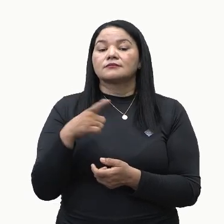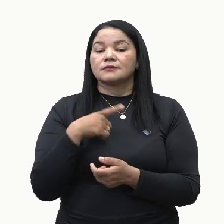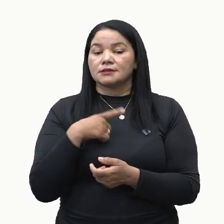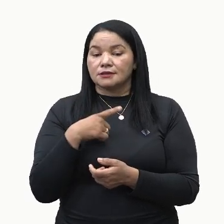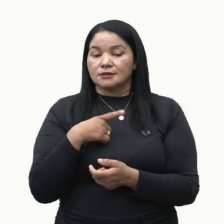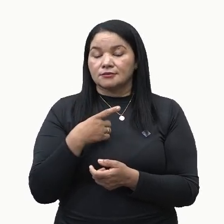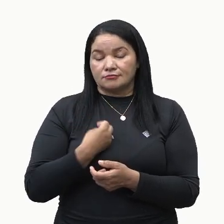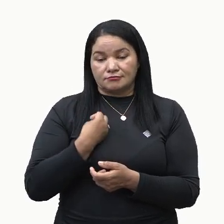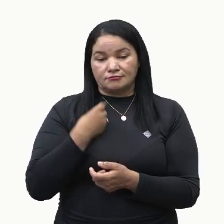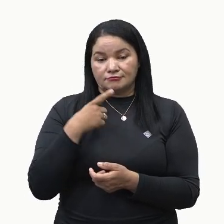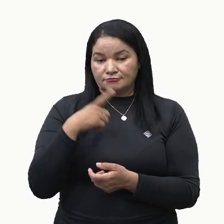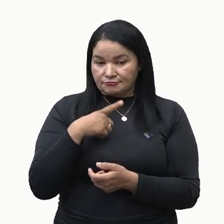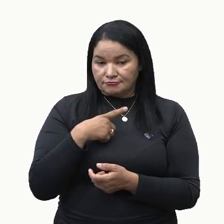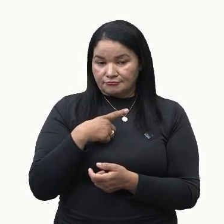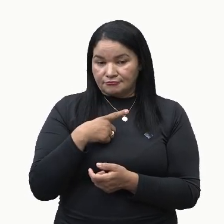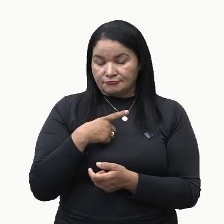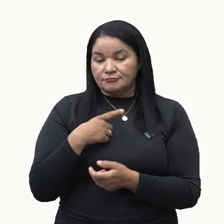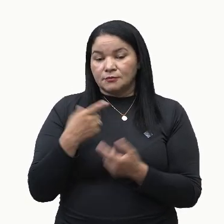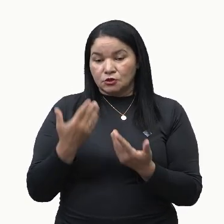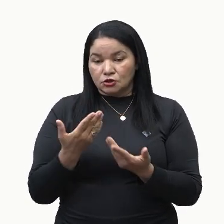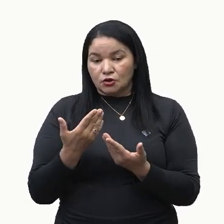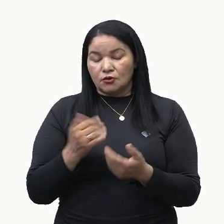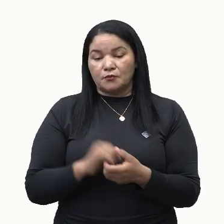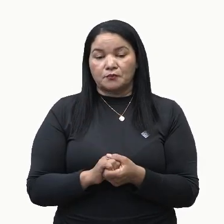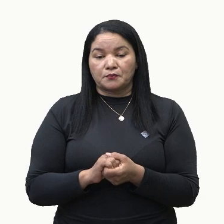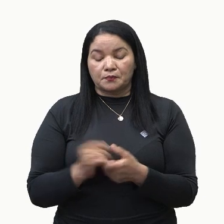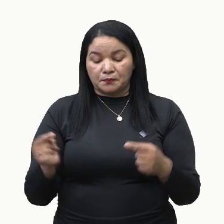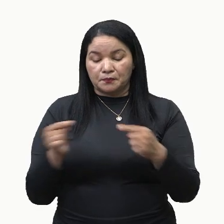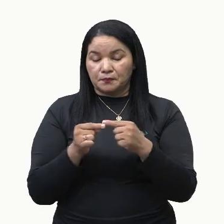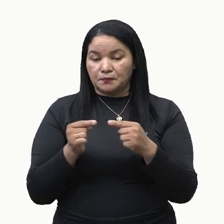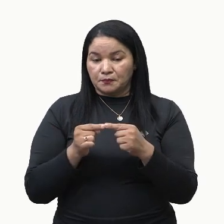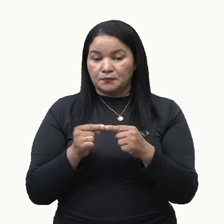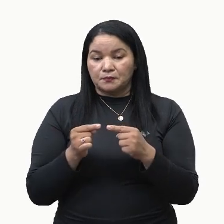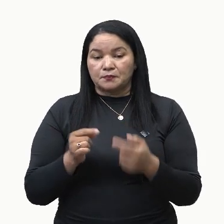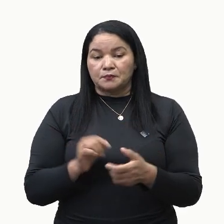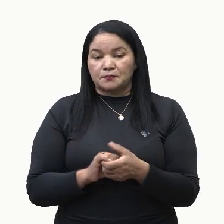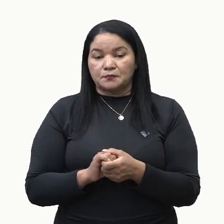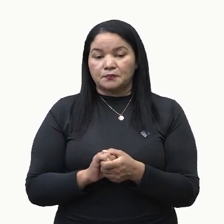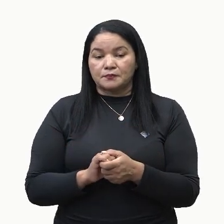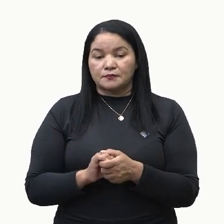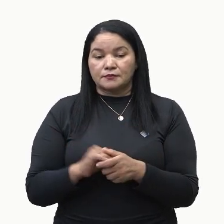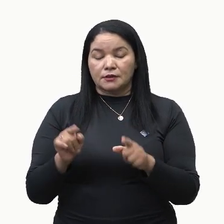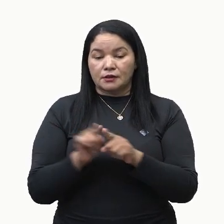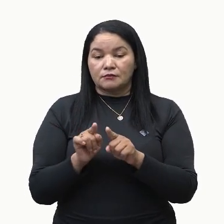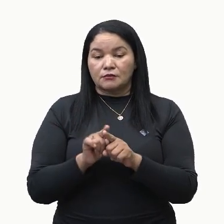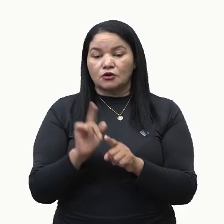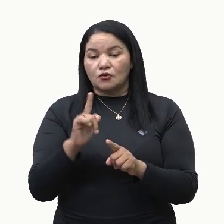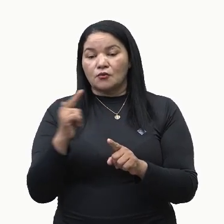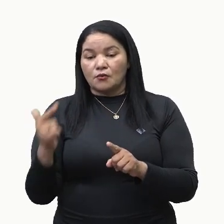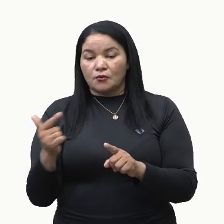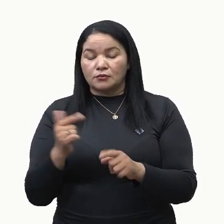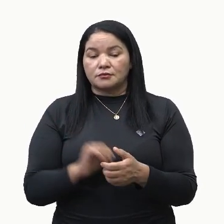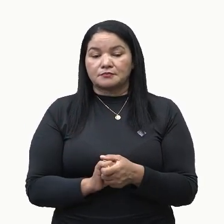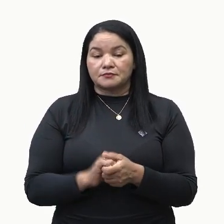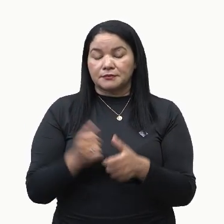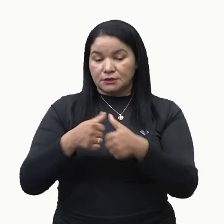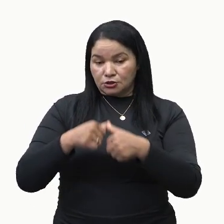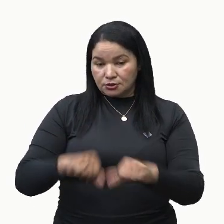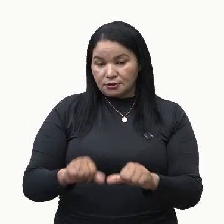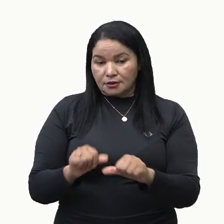A palavra. Então, ela está flexionada aí, né? Temos aqui também a palavra